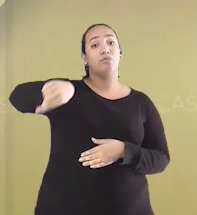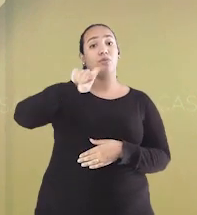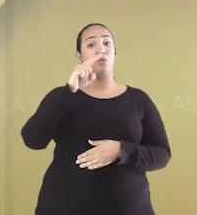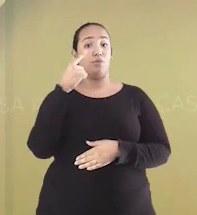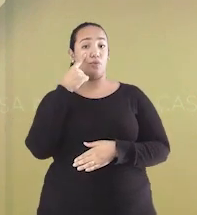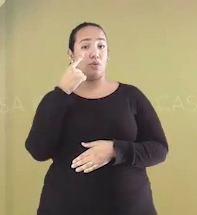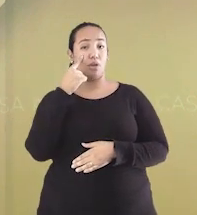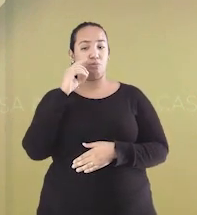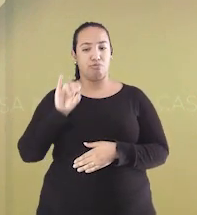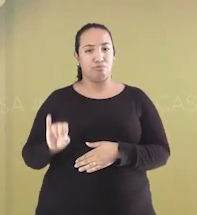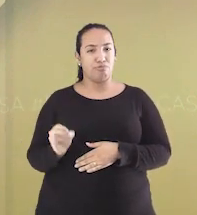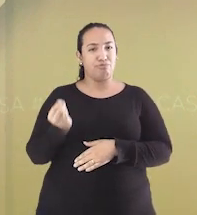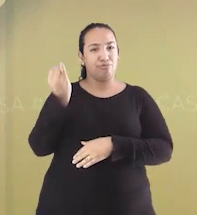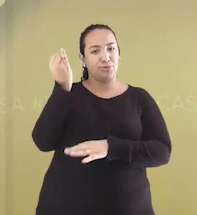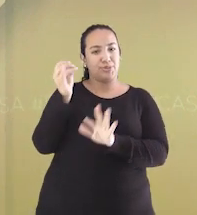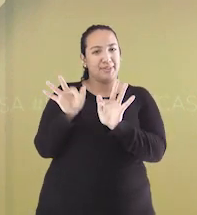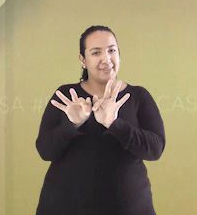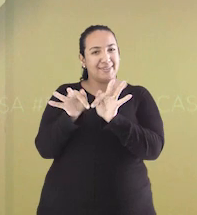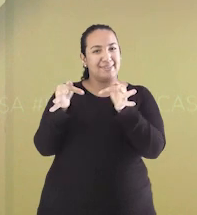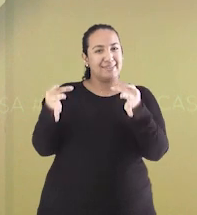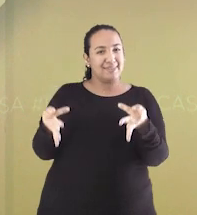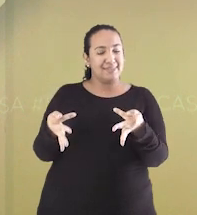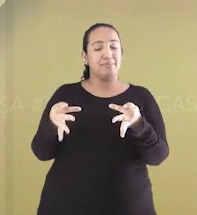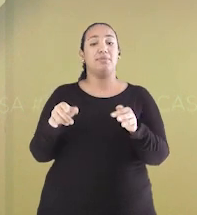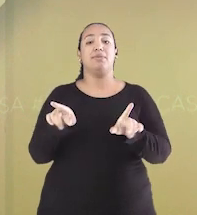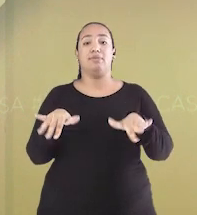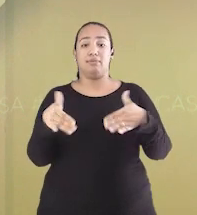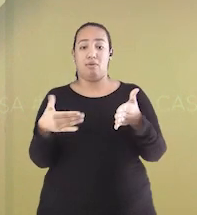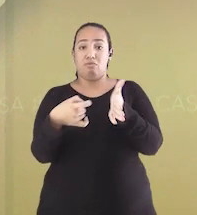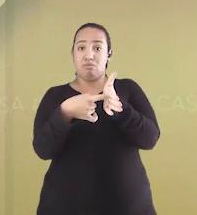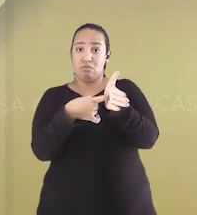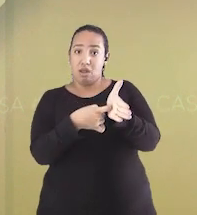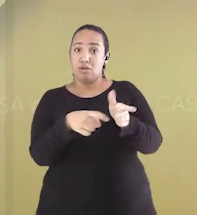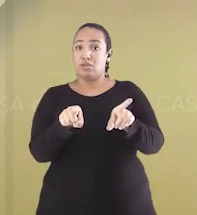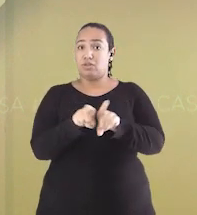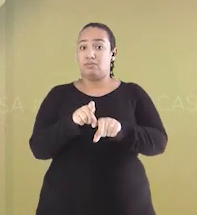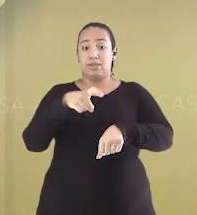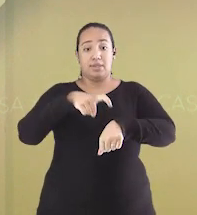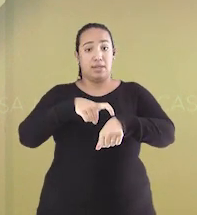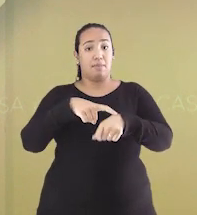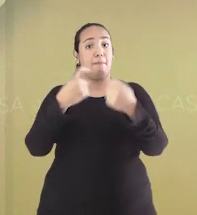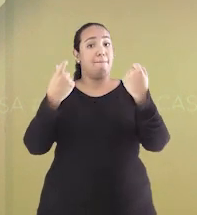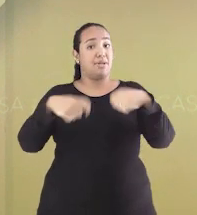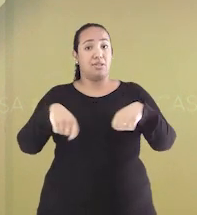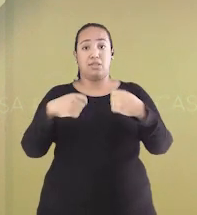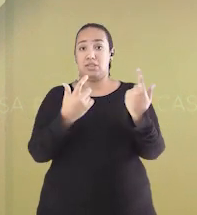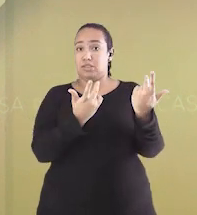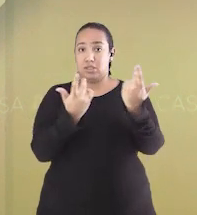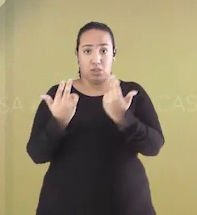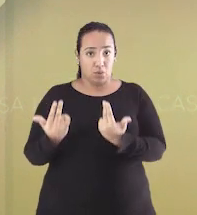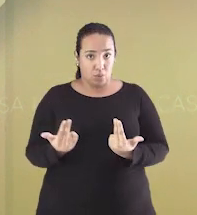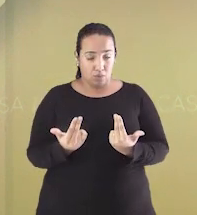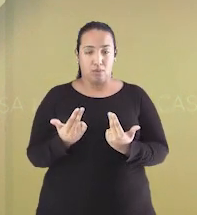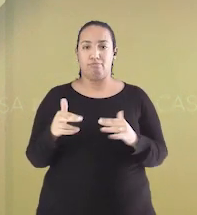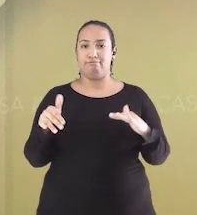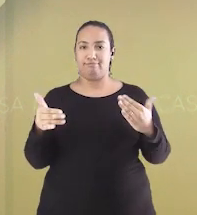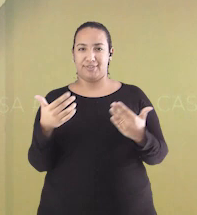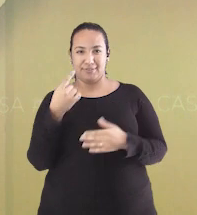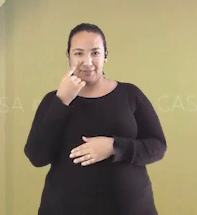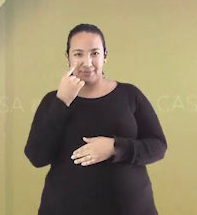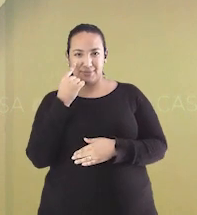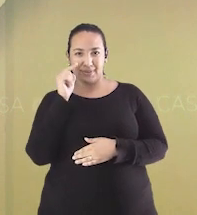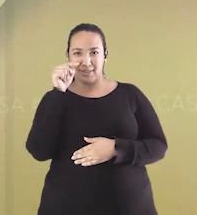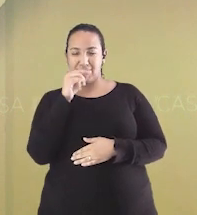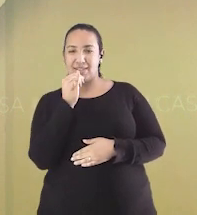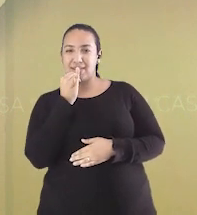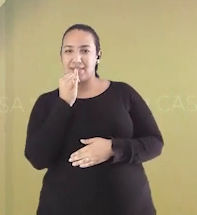do juros simples, a taxa e o tempo precisam estar na mesma unidade. No nosso exemplo, tanto a taxa quanto